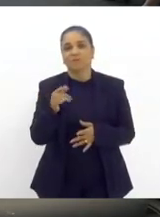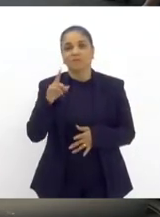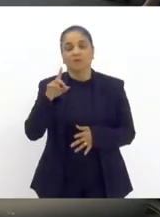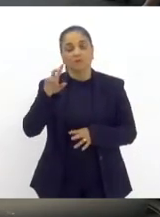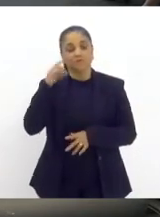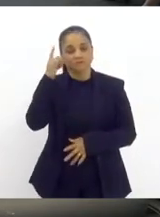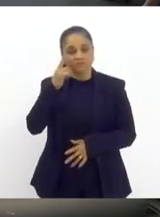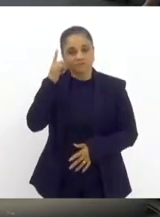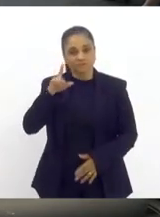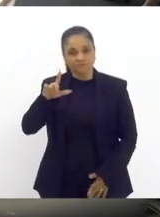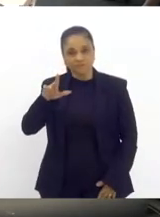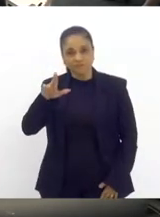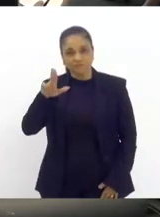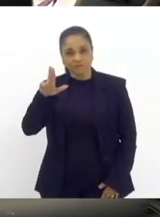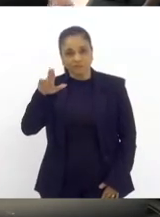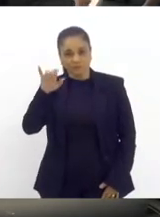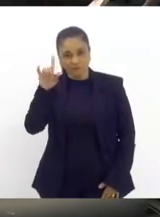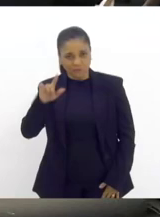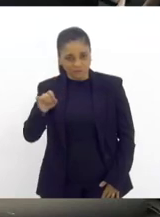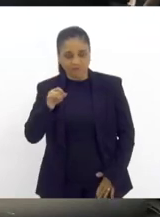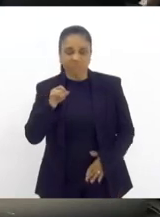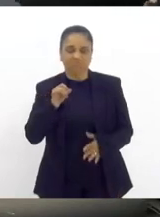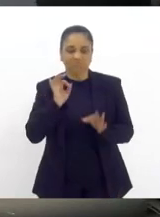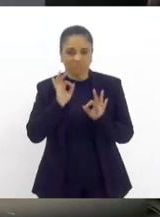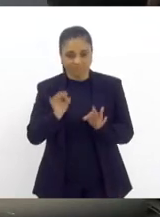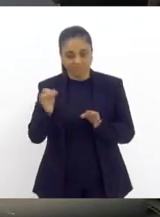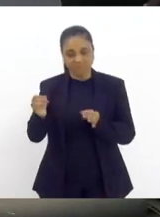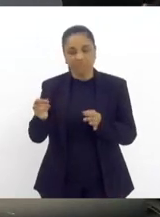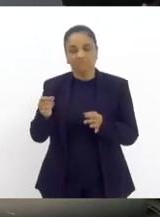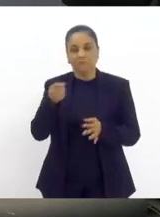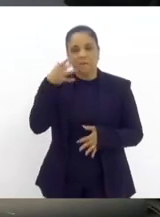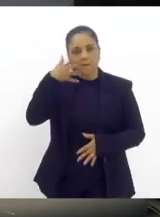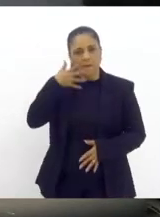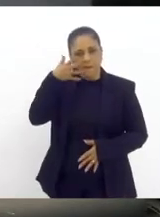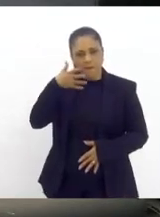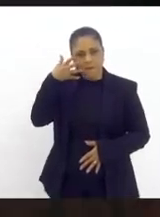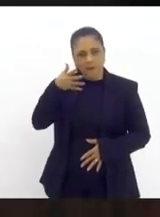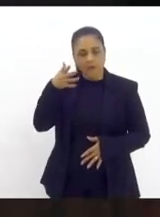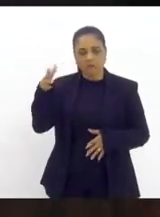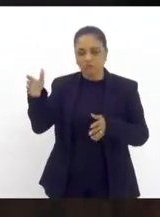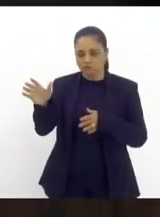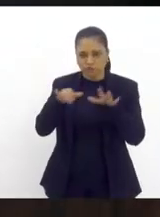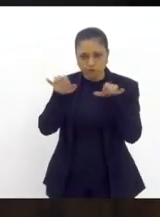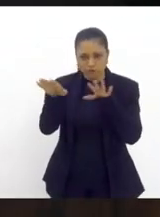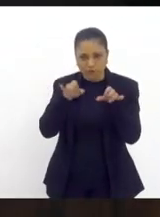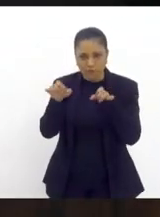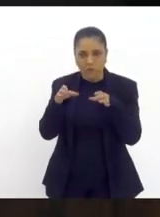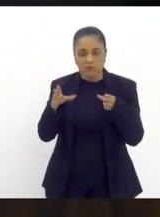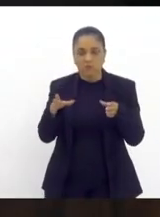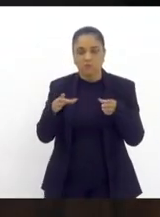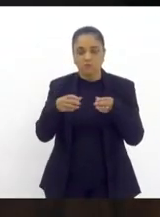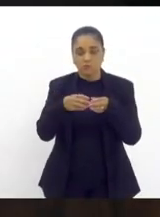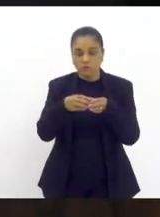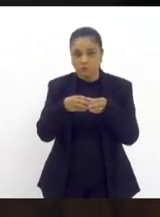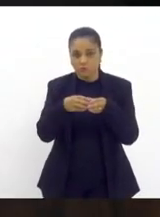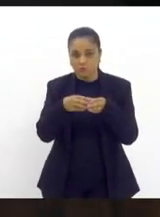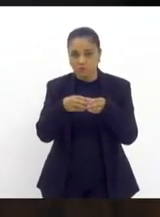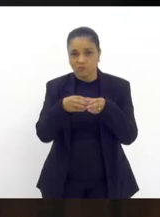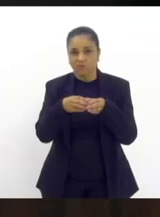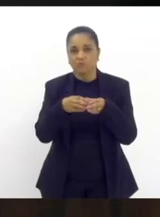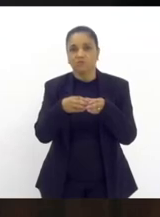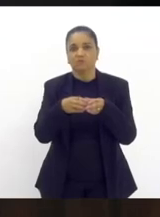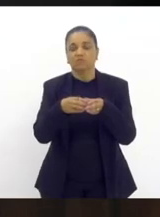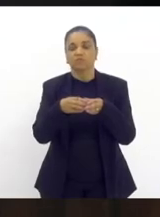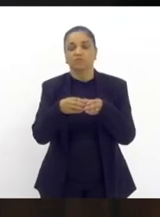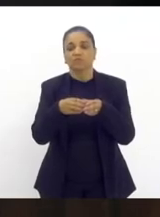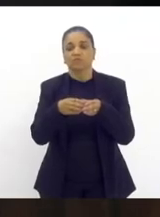Luiz Paulo trouxe que é procede eu chamei os membros titulares Rodrigo Amorim não tava Doutor